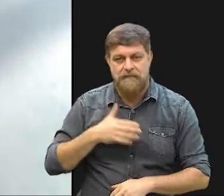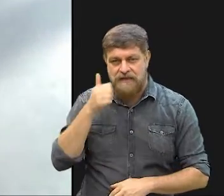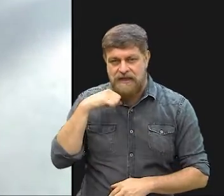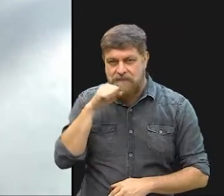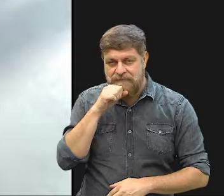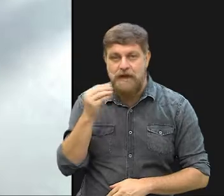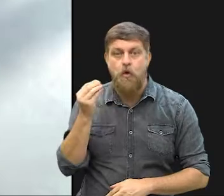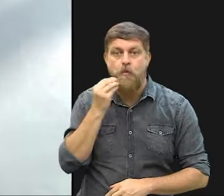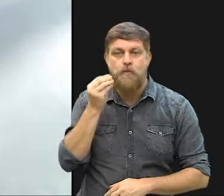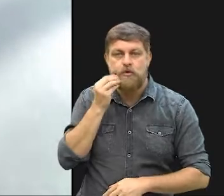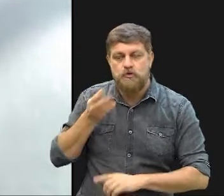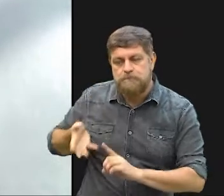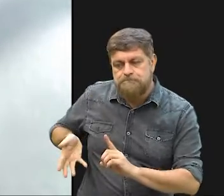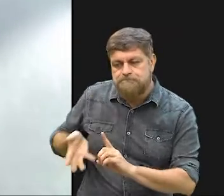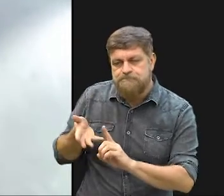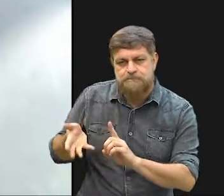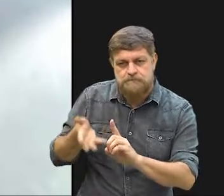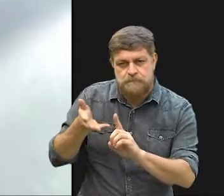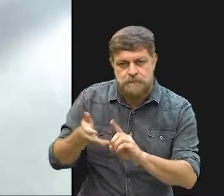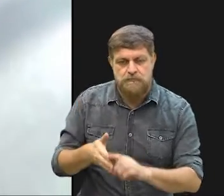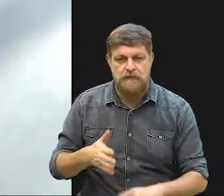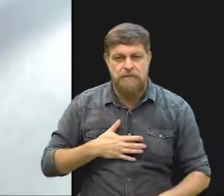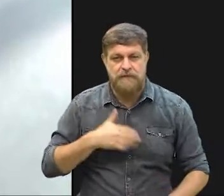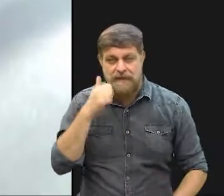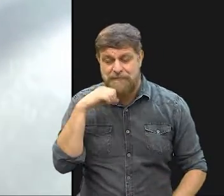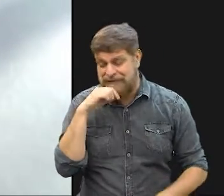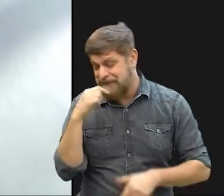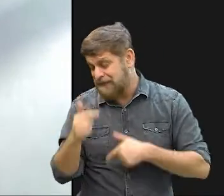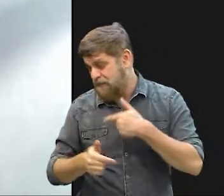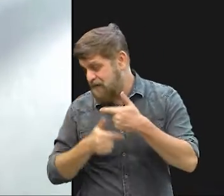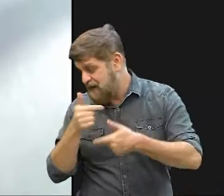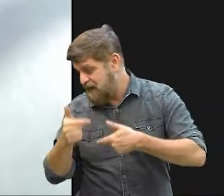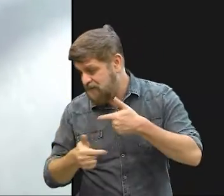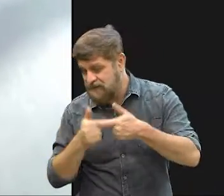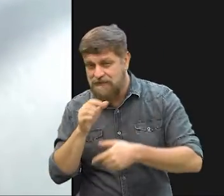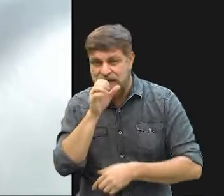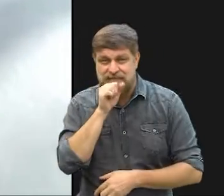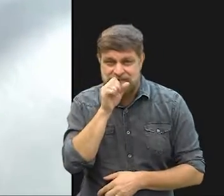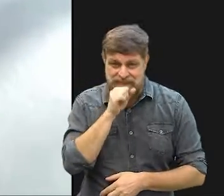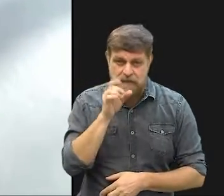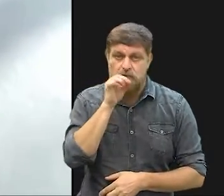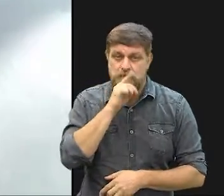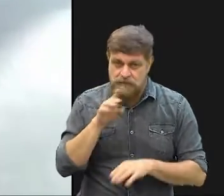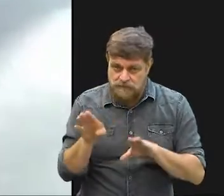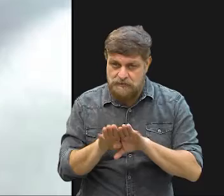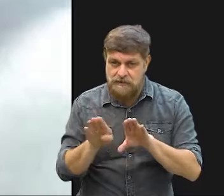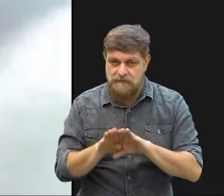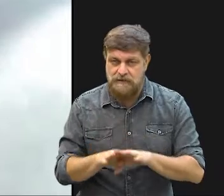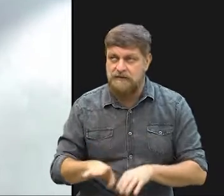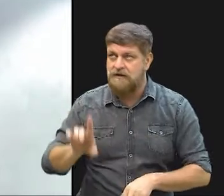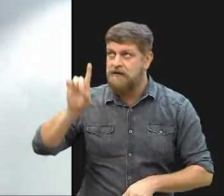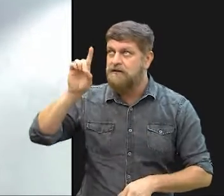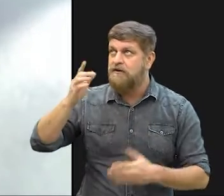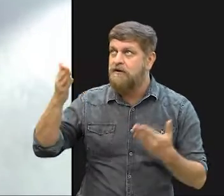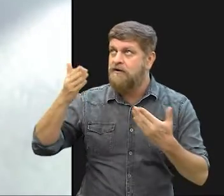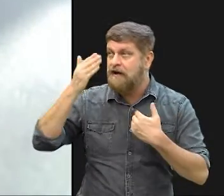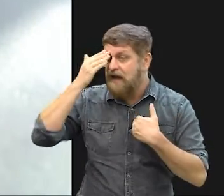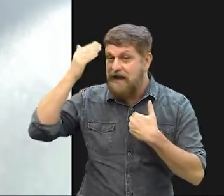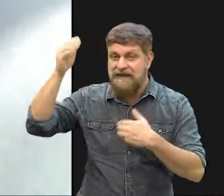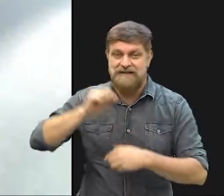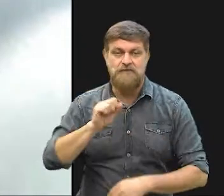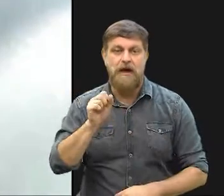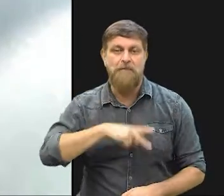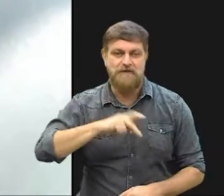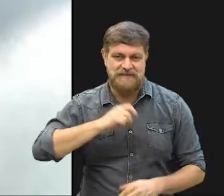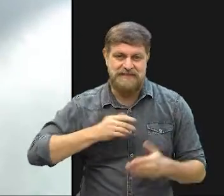me oportunizou. Minha mãe, por trabalhar bastante, né? Trabalhar muitas vezes de final de semana também. Hoje, graças a Deus, ela é aposentada,